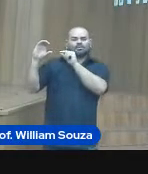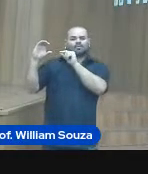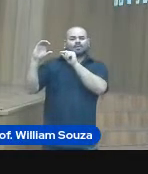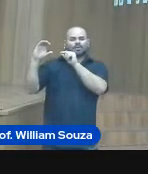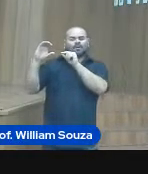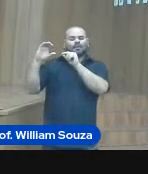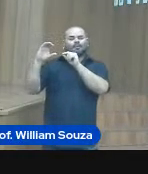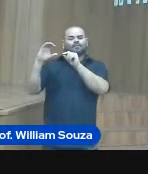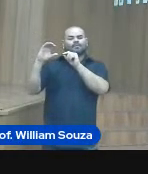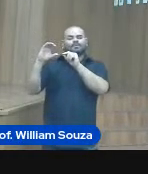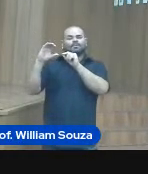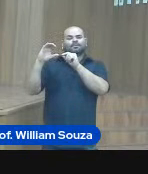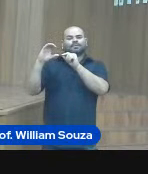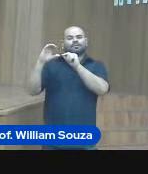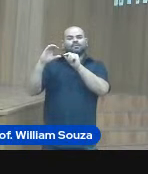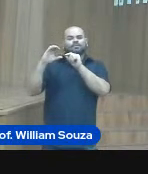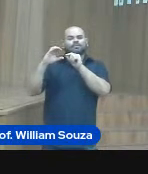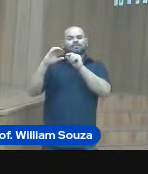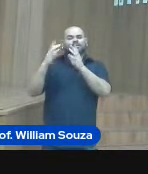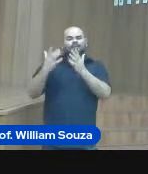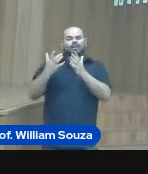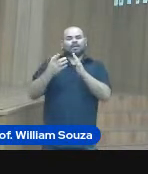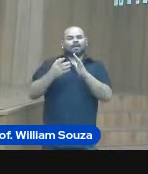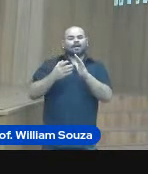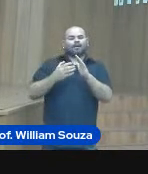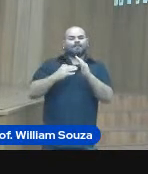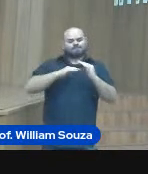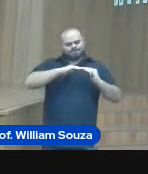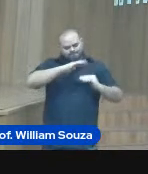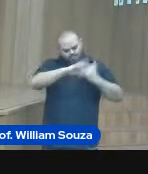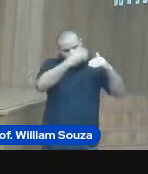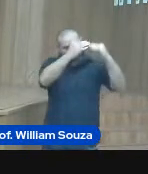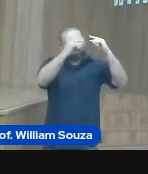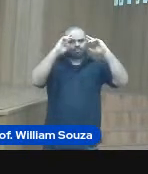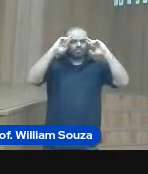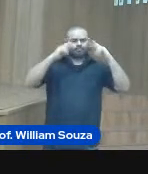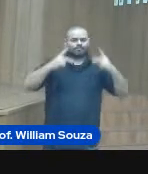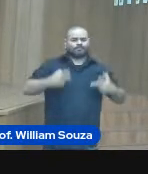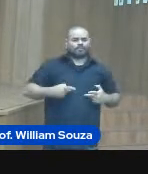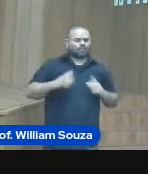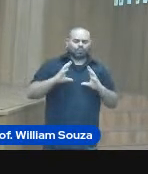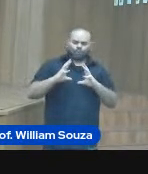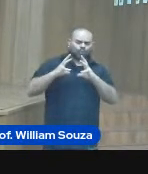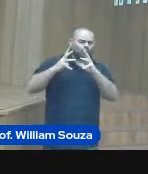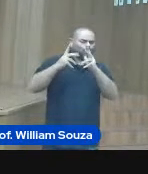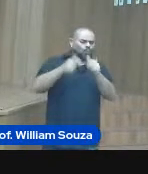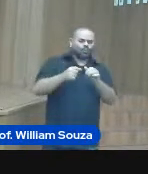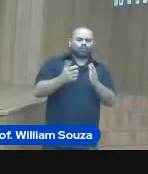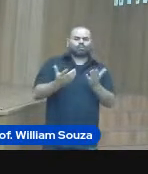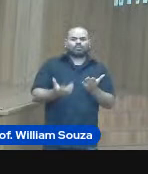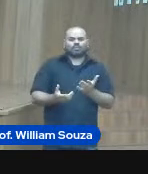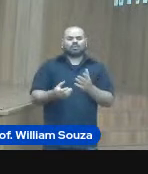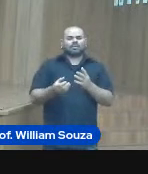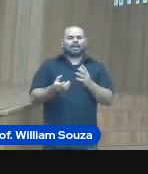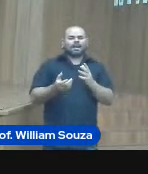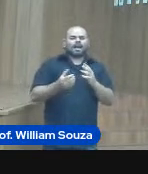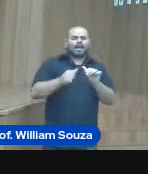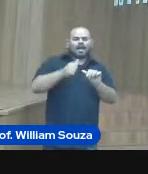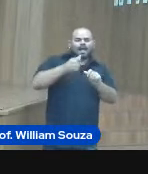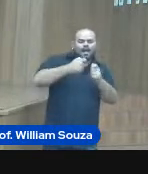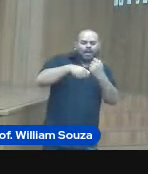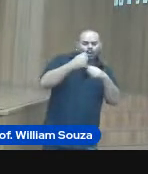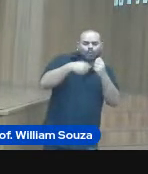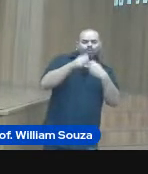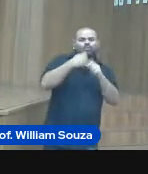necessariamente implicaria em um progresso para a humanidade. Então, todas aquelas novas organizações econômicas,